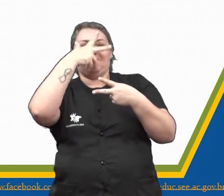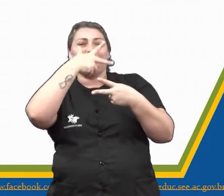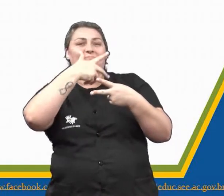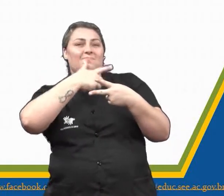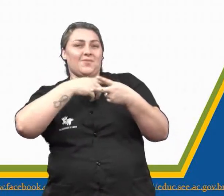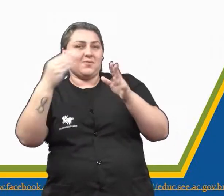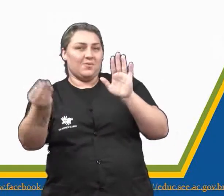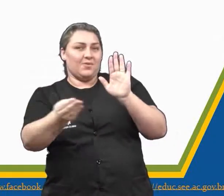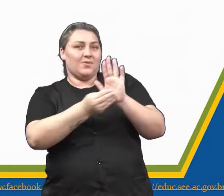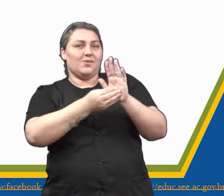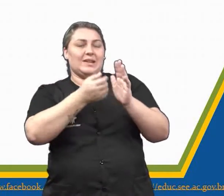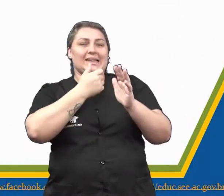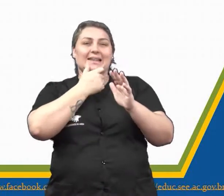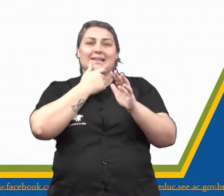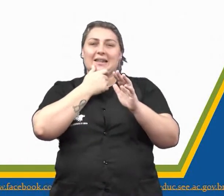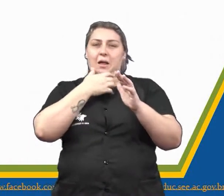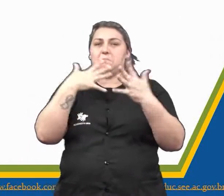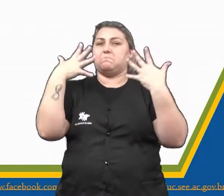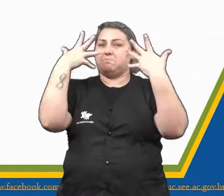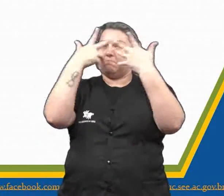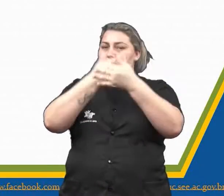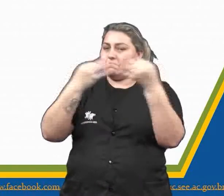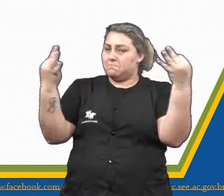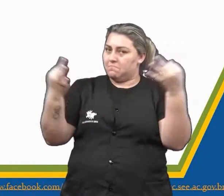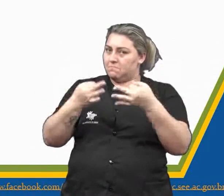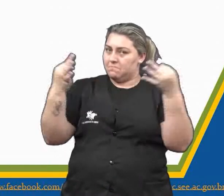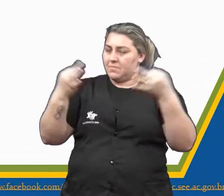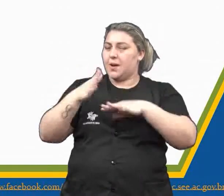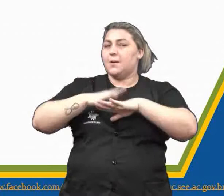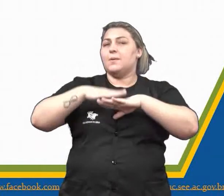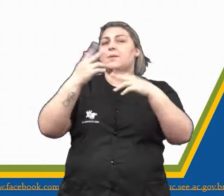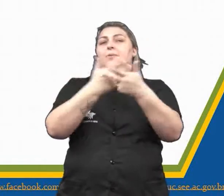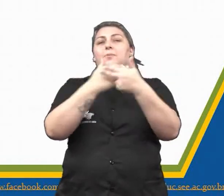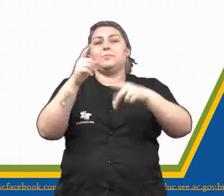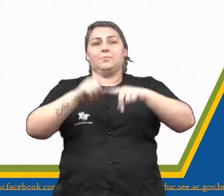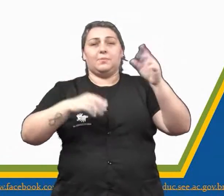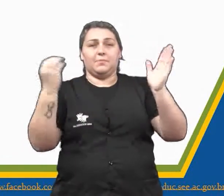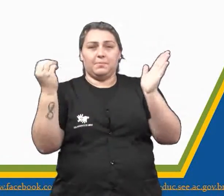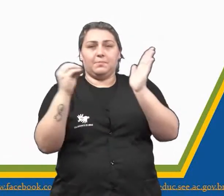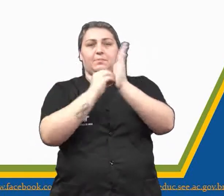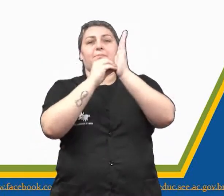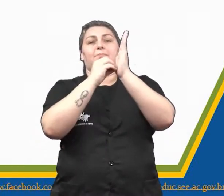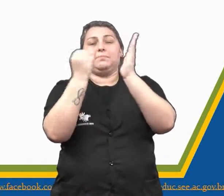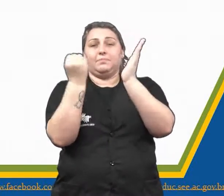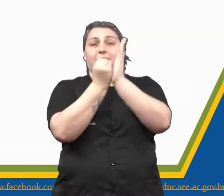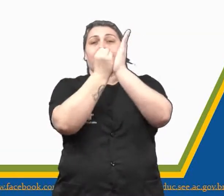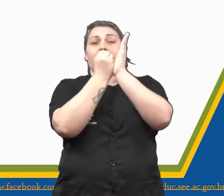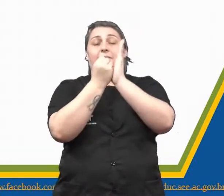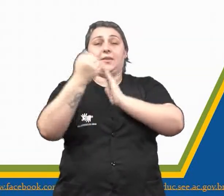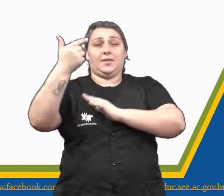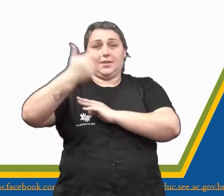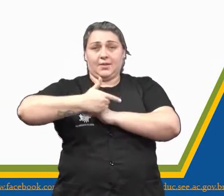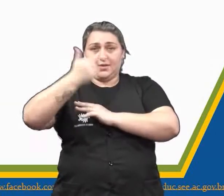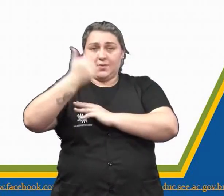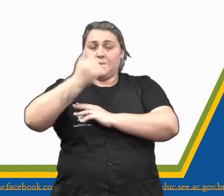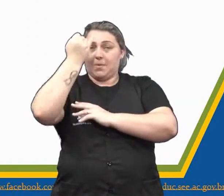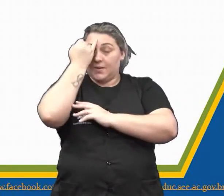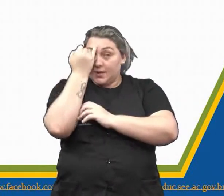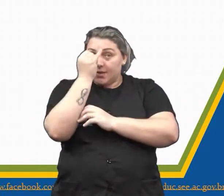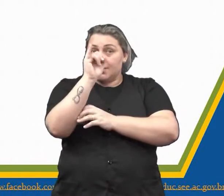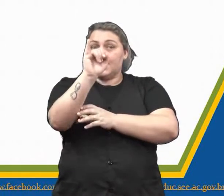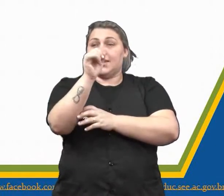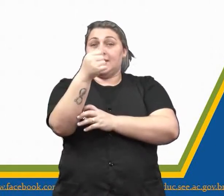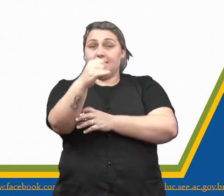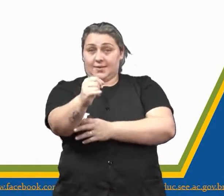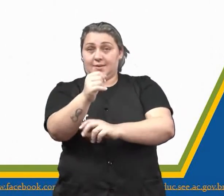quando eu coloco a língua inglesa, eu vou dar uma beleza a mais para esse produto, para essa marca. E segundo, para passar uma ideia de que se